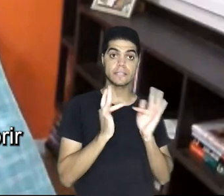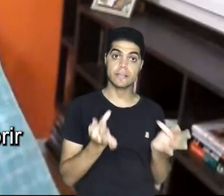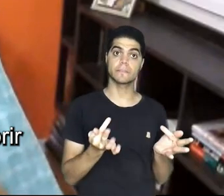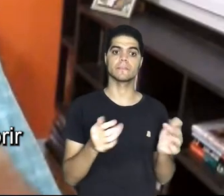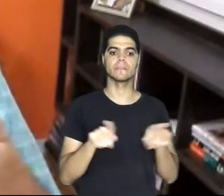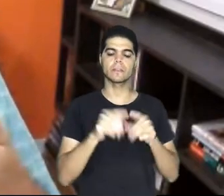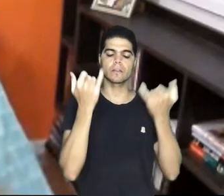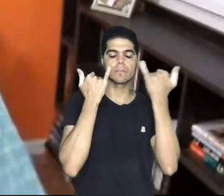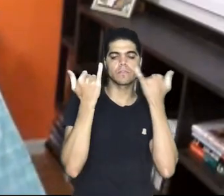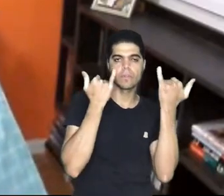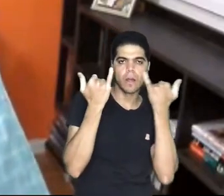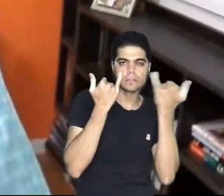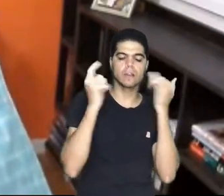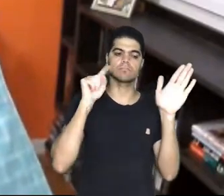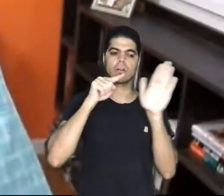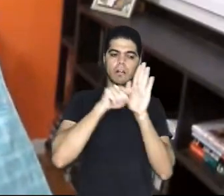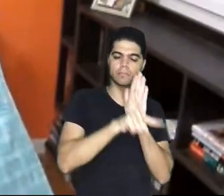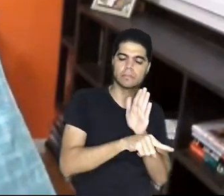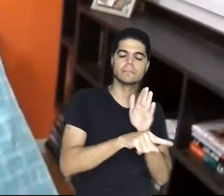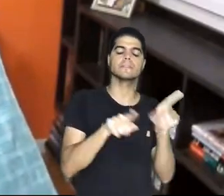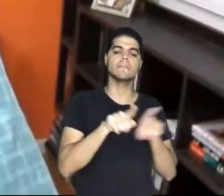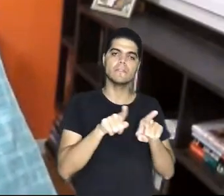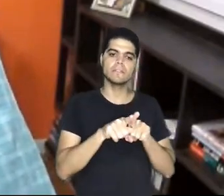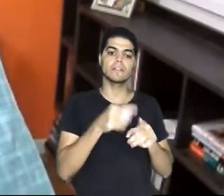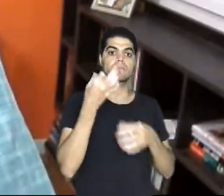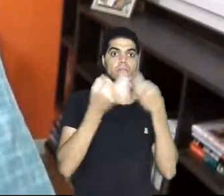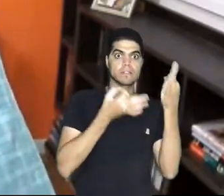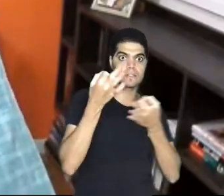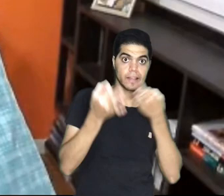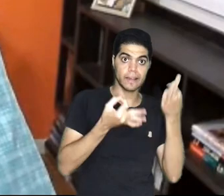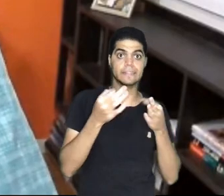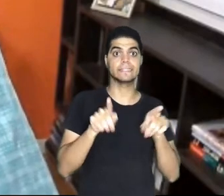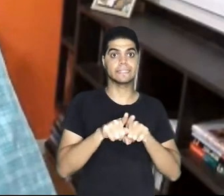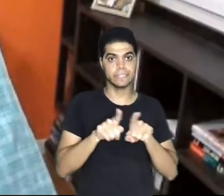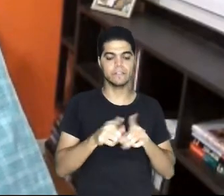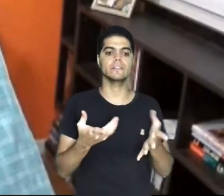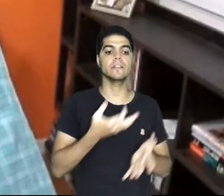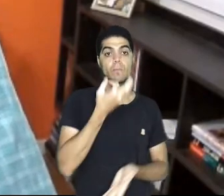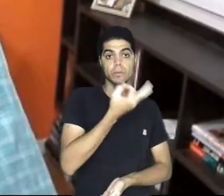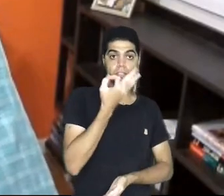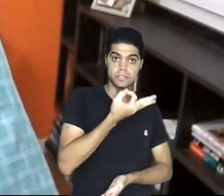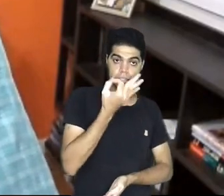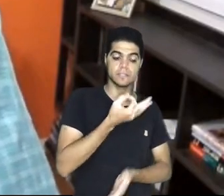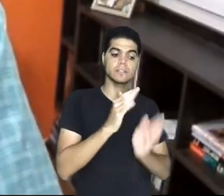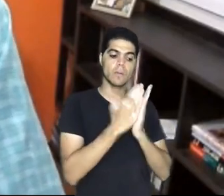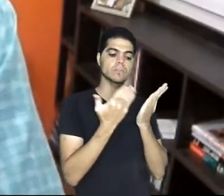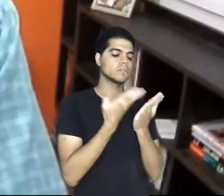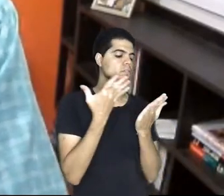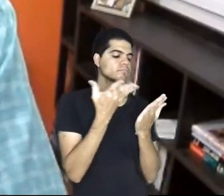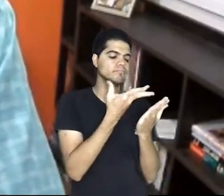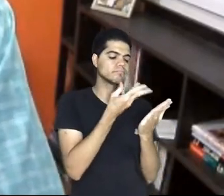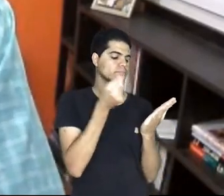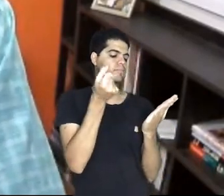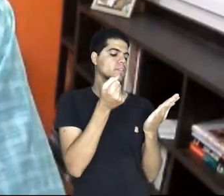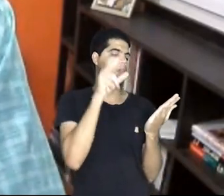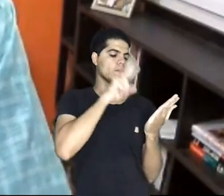das informações, com análises aprofundadas, mas com um jeitão de síntese, né? Um livro, então, atrativo